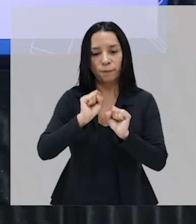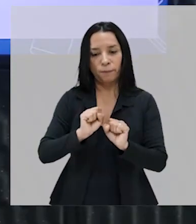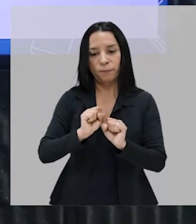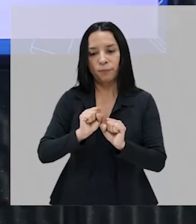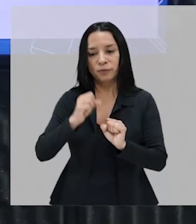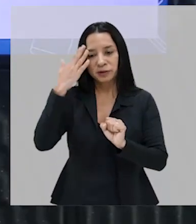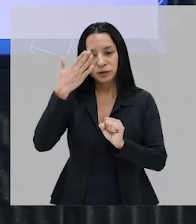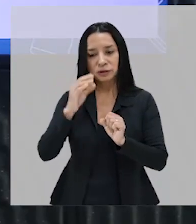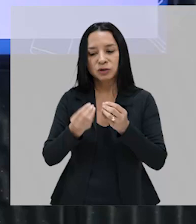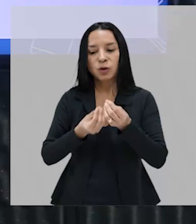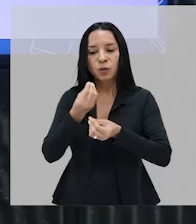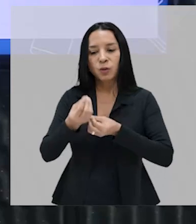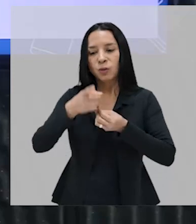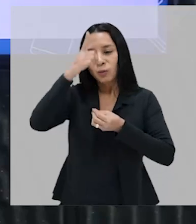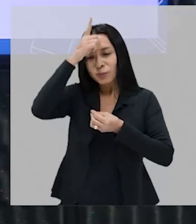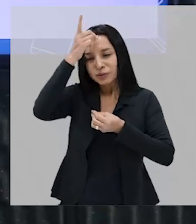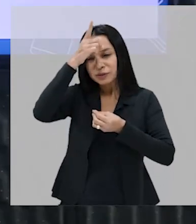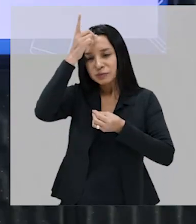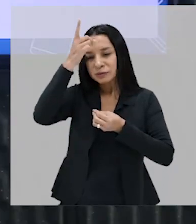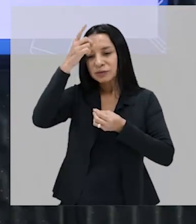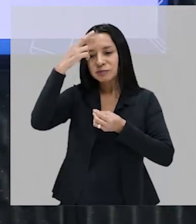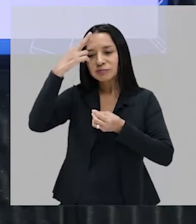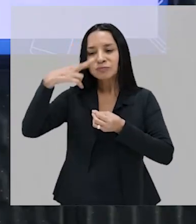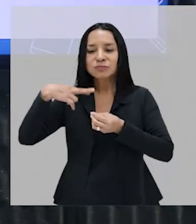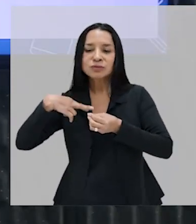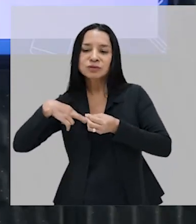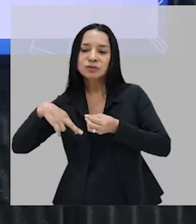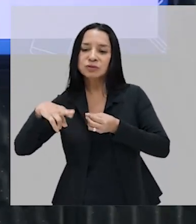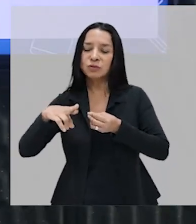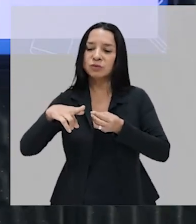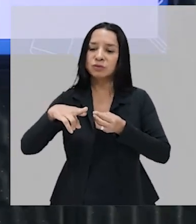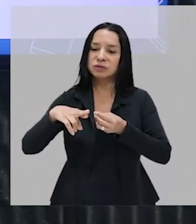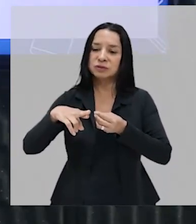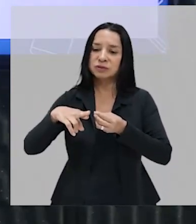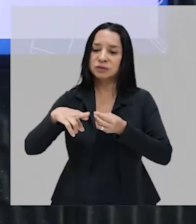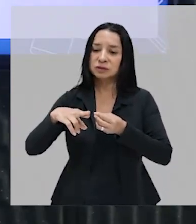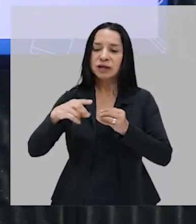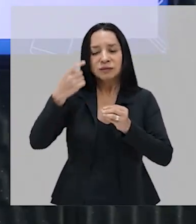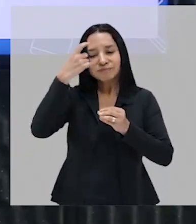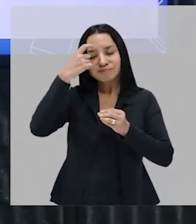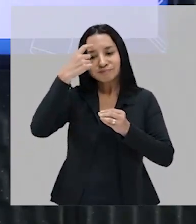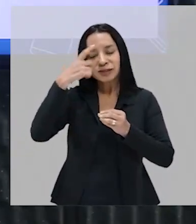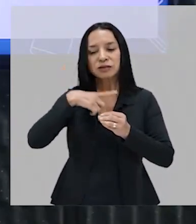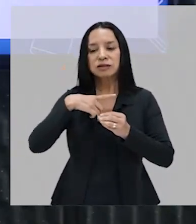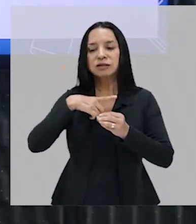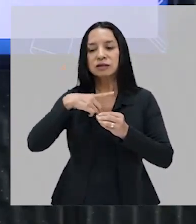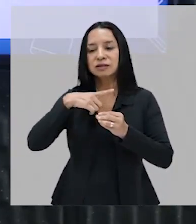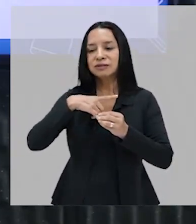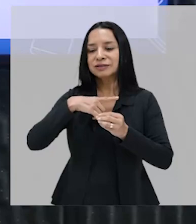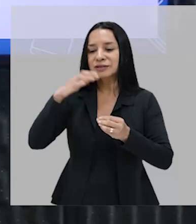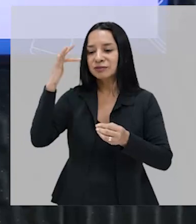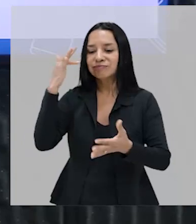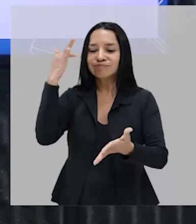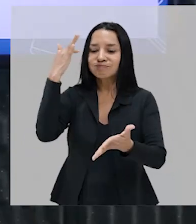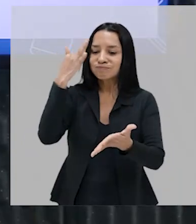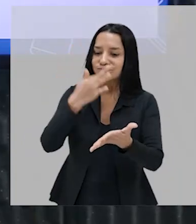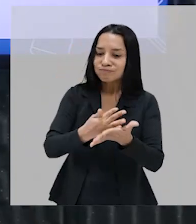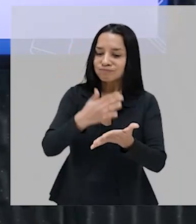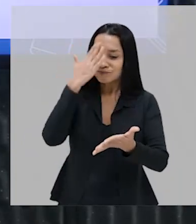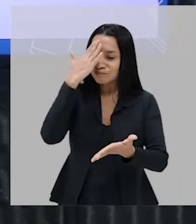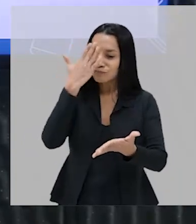inspiração religiosa radical. Aí dá a ideia de dogma, é dogmático, não é? Religiosa e radical. Já botaram ali quase fundamentalismo,